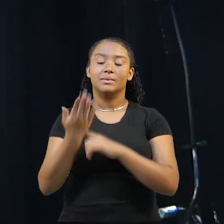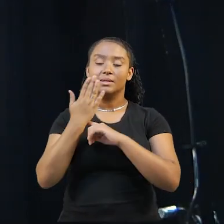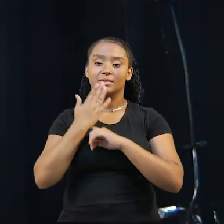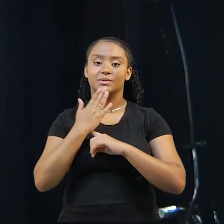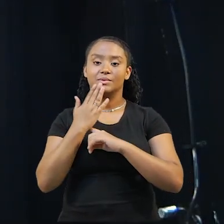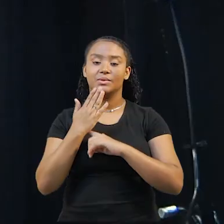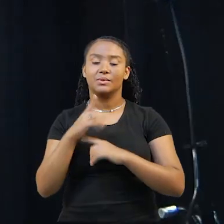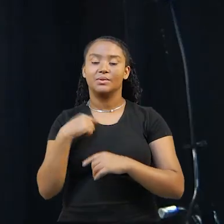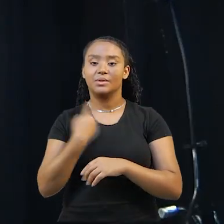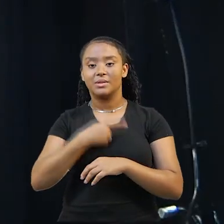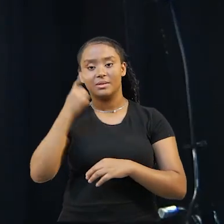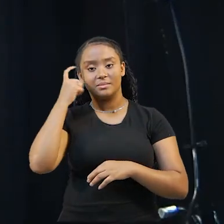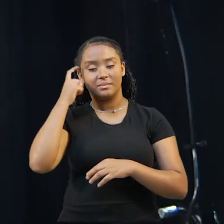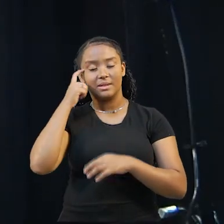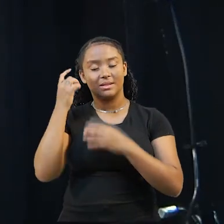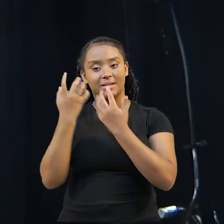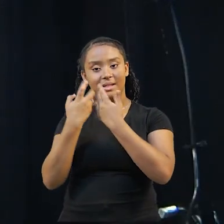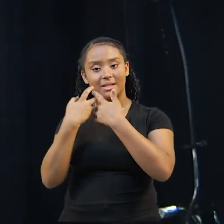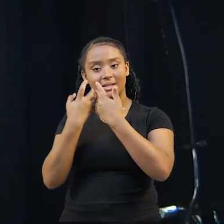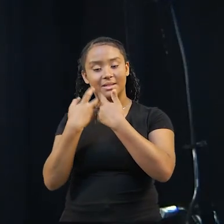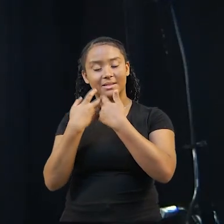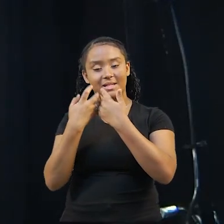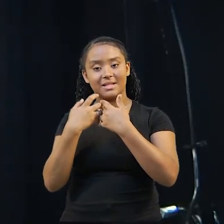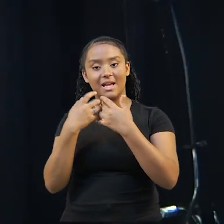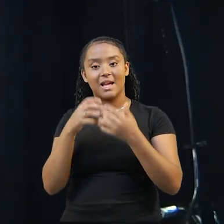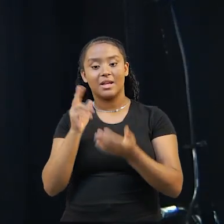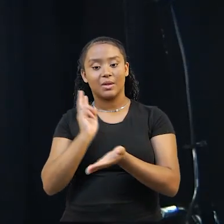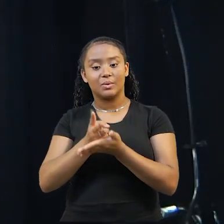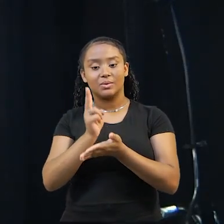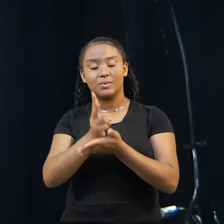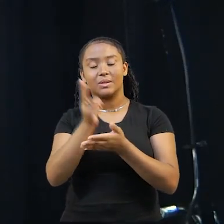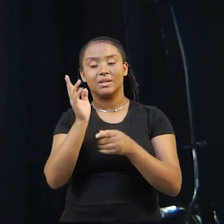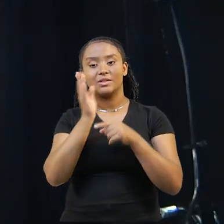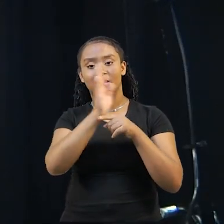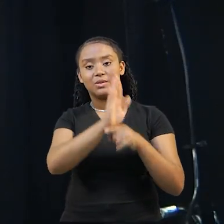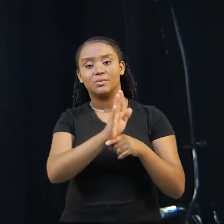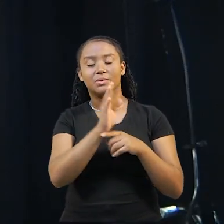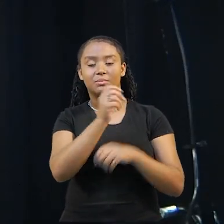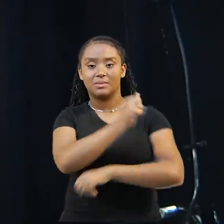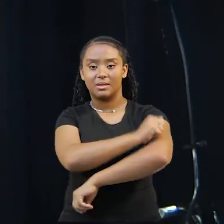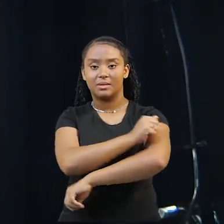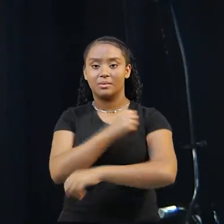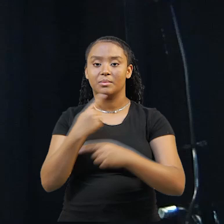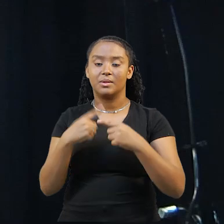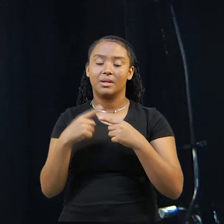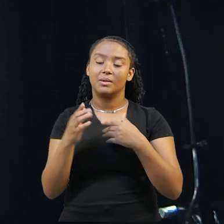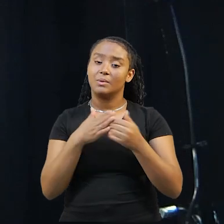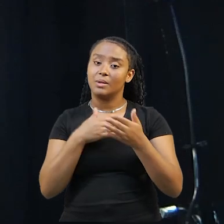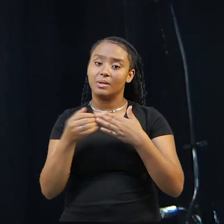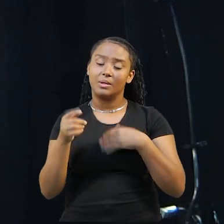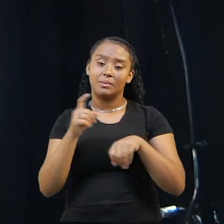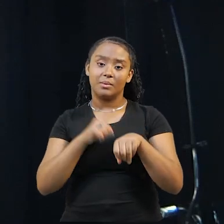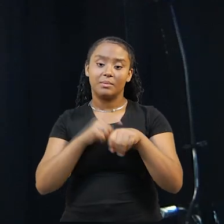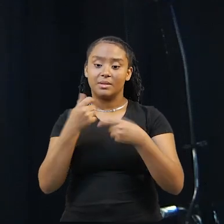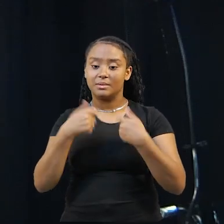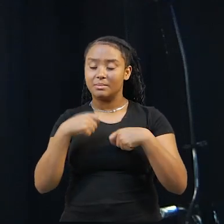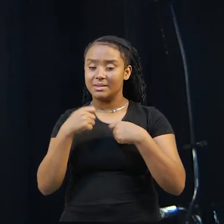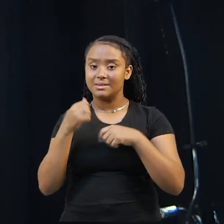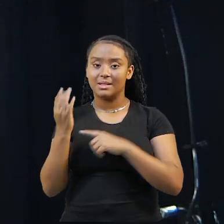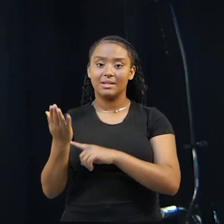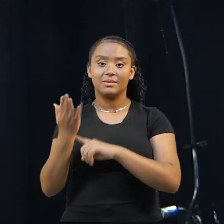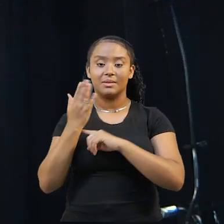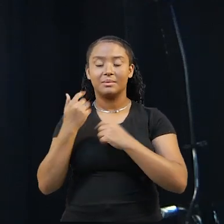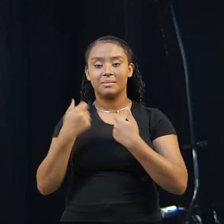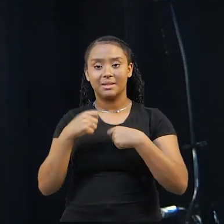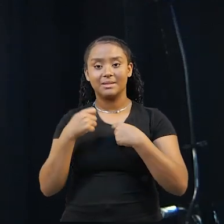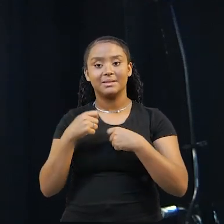fluxo contínuo de edital de assistência estudantil para os estudantes, porque em qualquer momento que eles tiverem a necessidade, eles precisam ter o